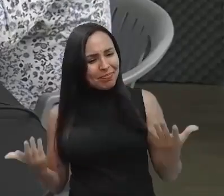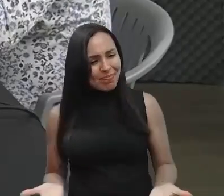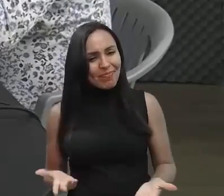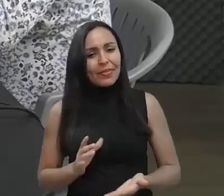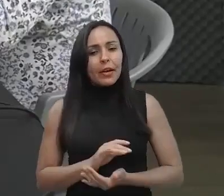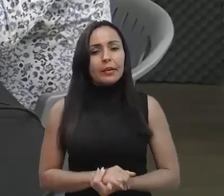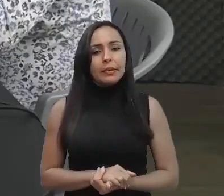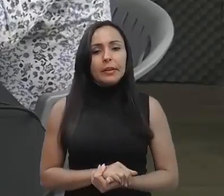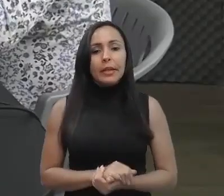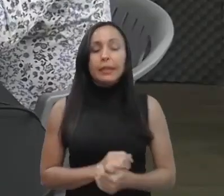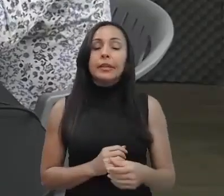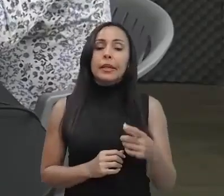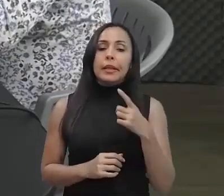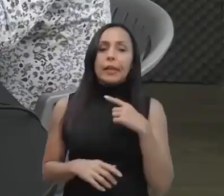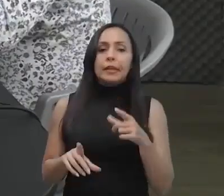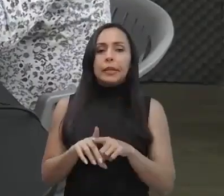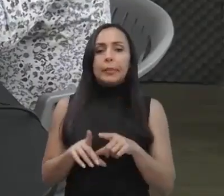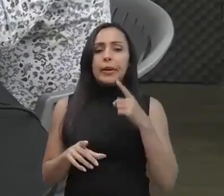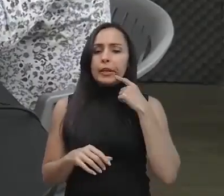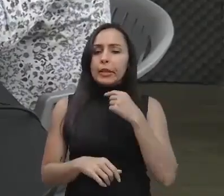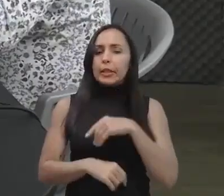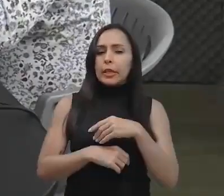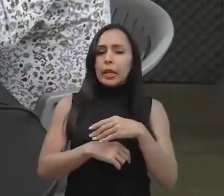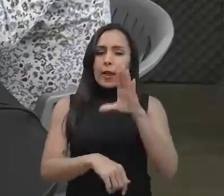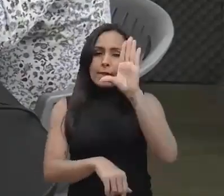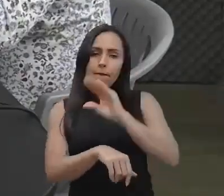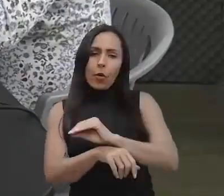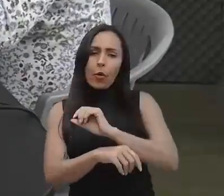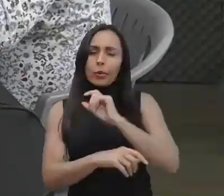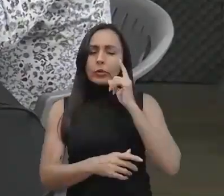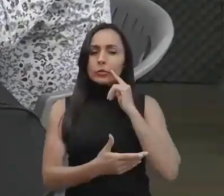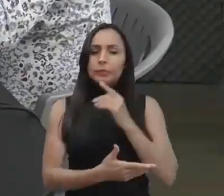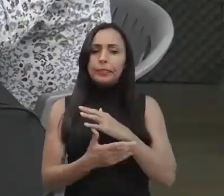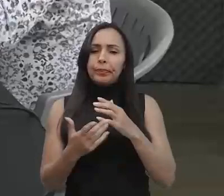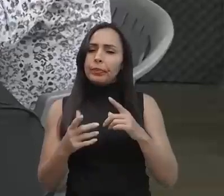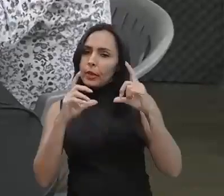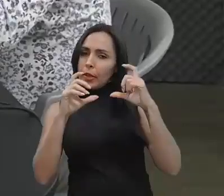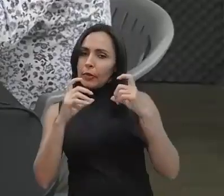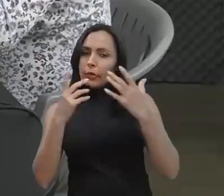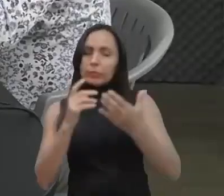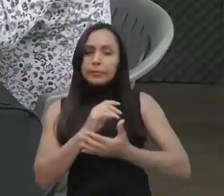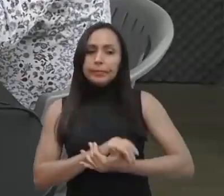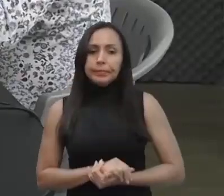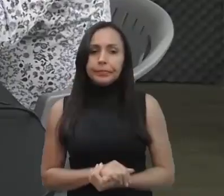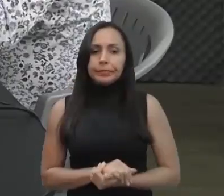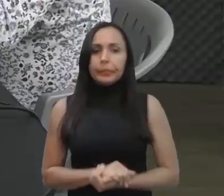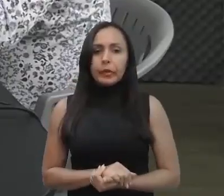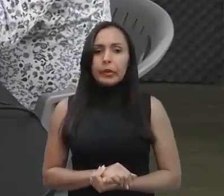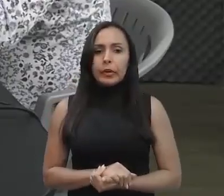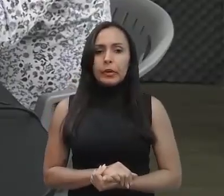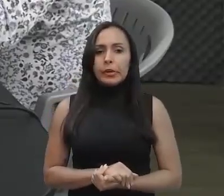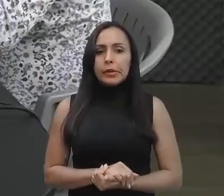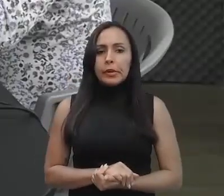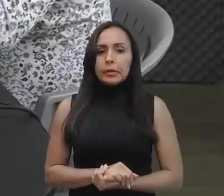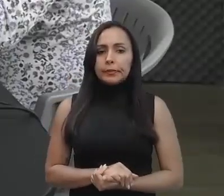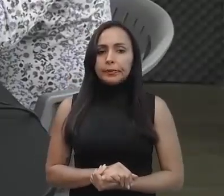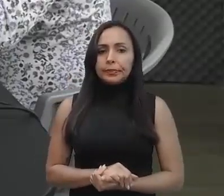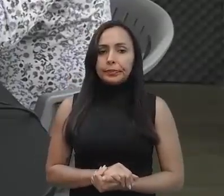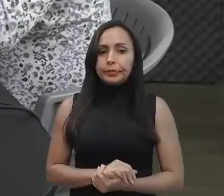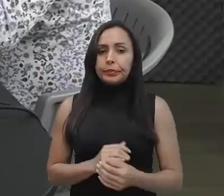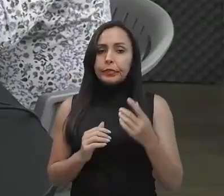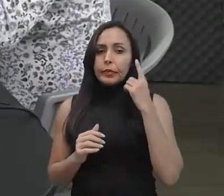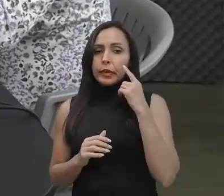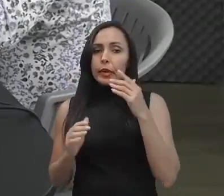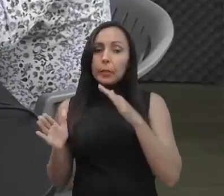recentemente que eu tirei foto com ela e tudo super tietei sou fã dela mas para levar para cá